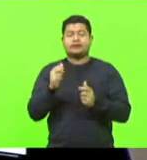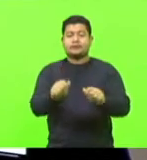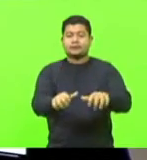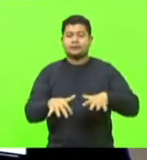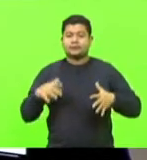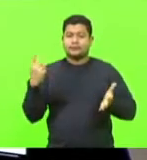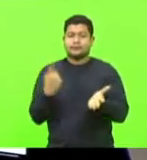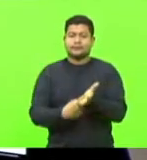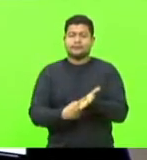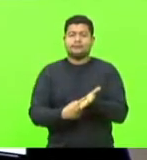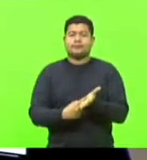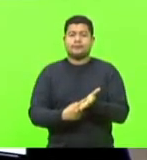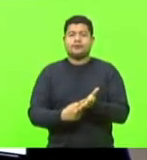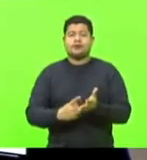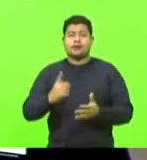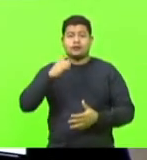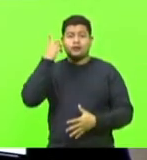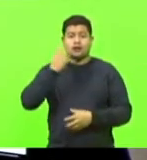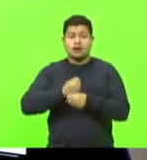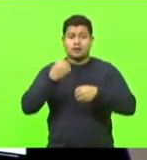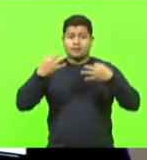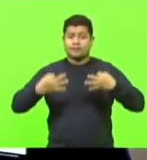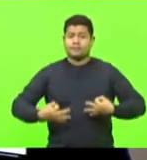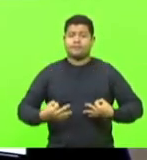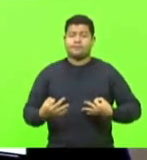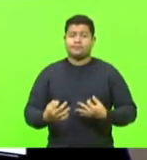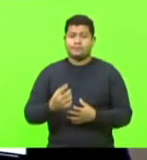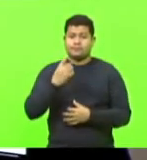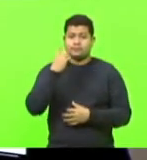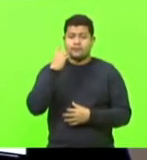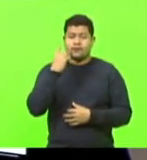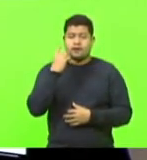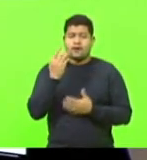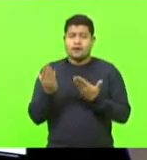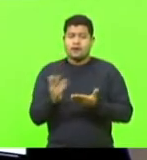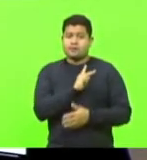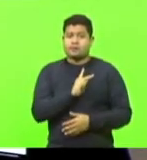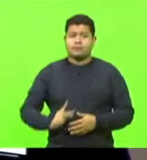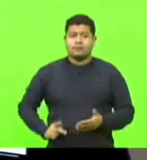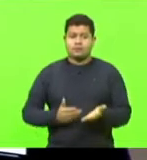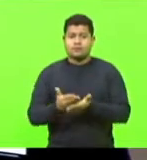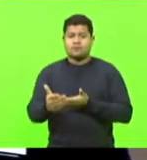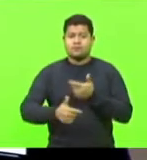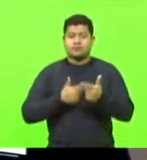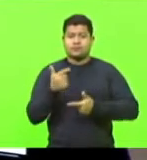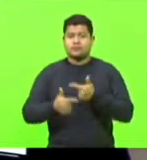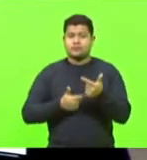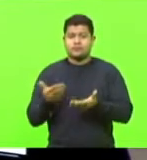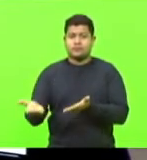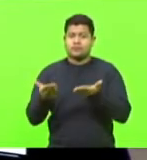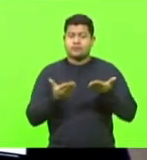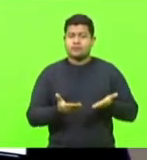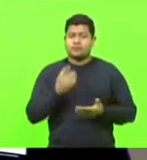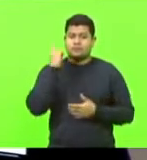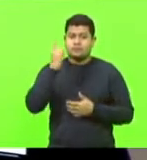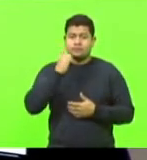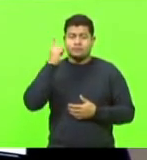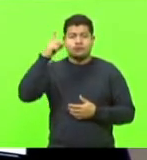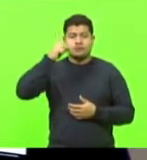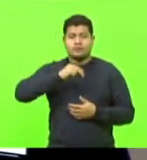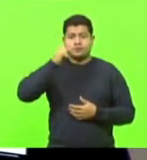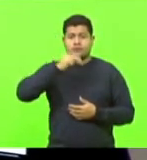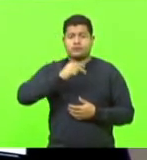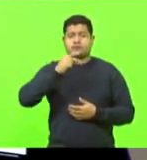ordinária. Havendo quórum regimental, o senhor presidente declarou abertos os trabalhos e convidou o senhor deputado Kennedy